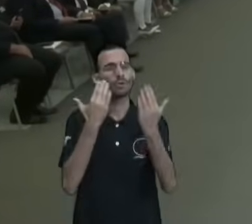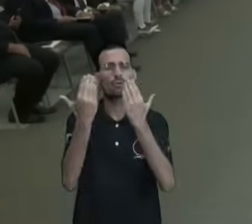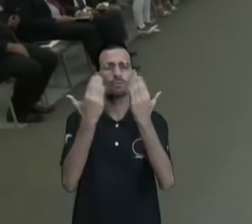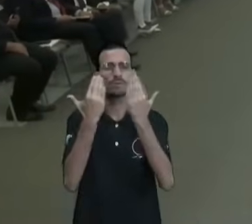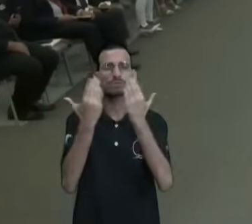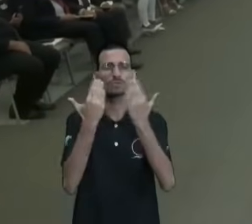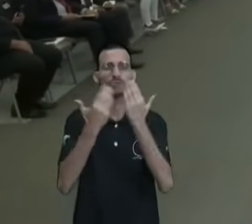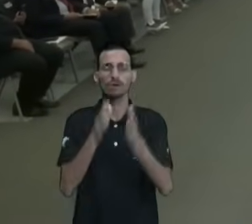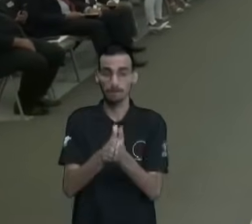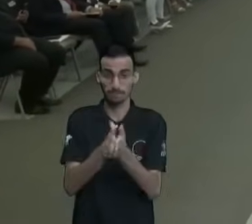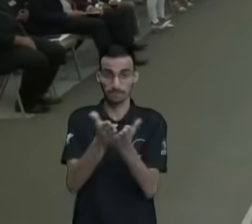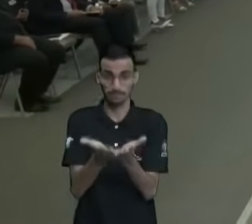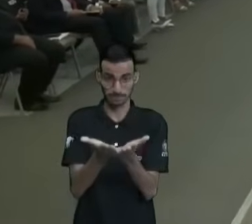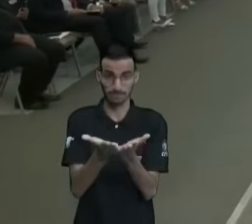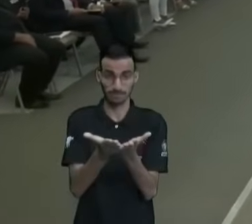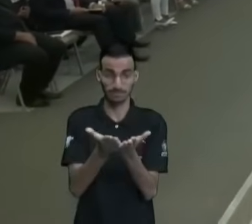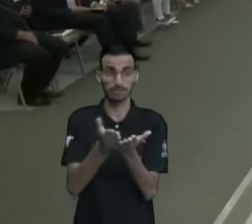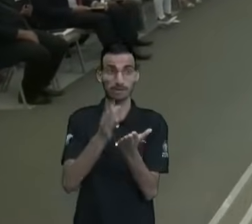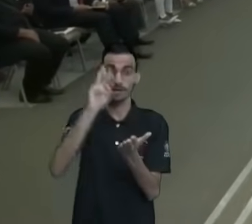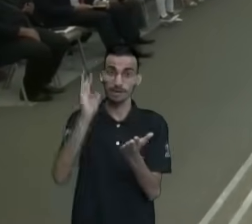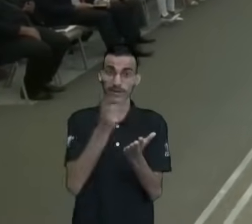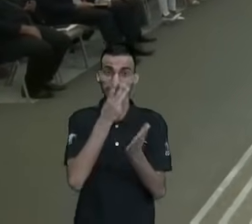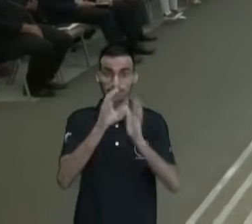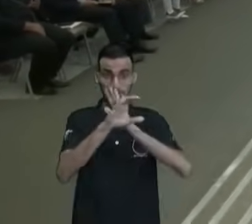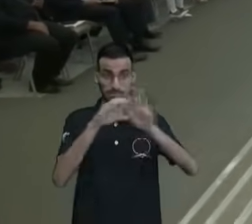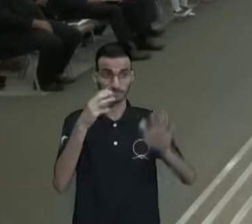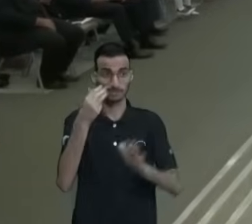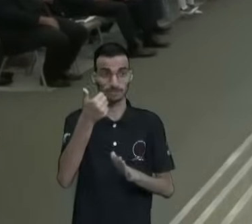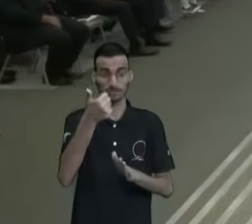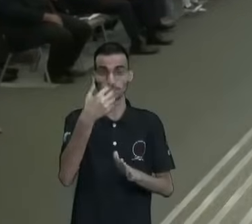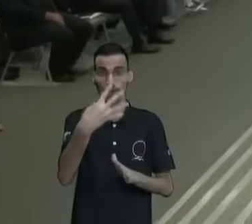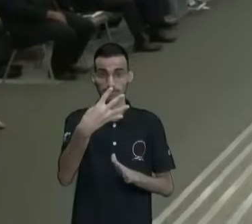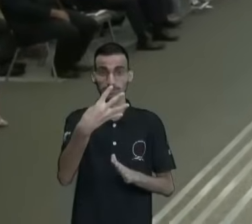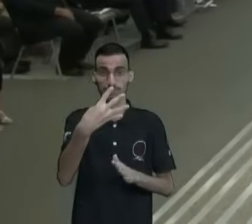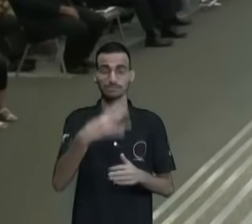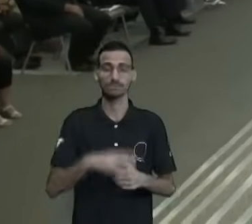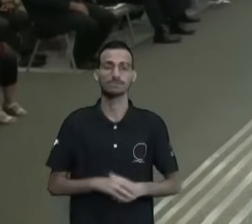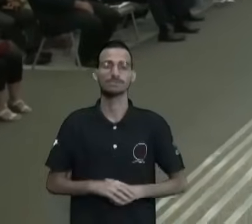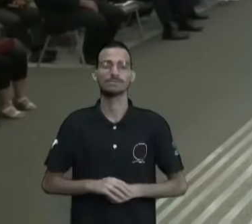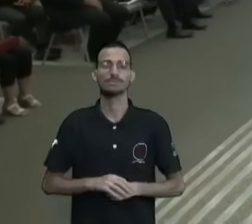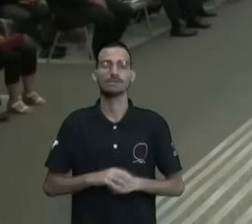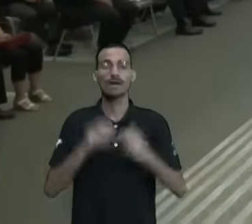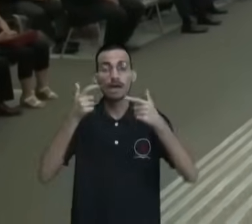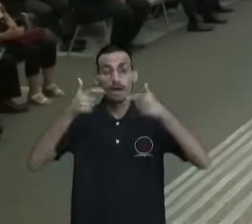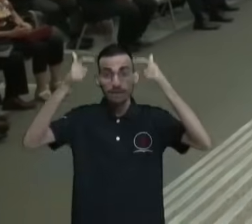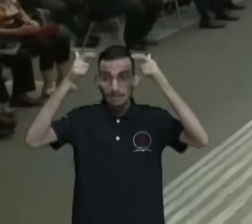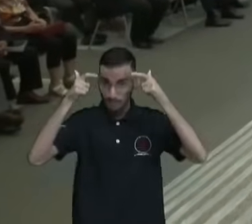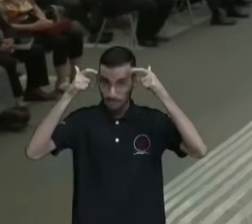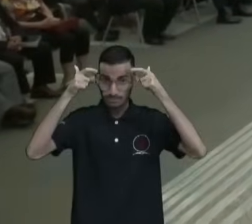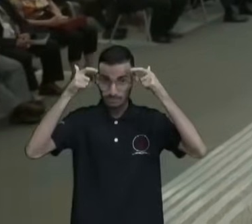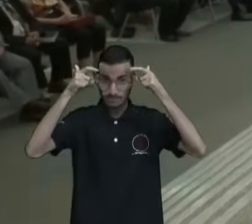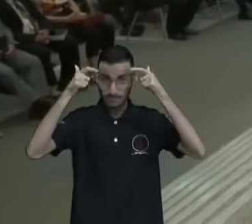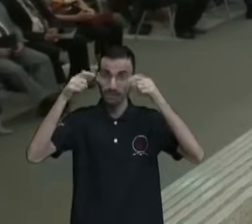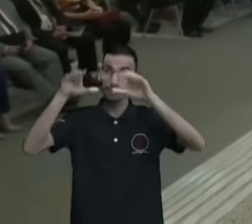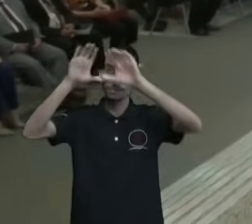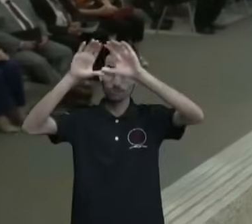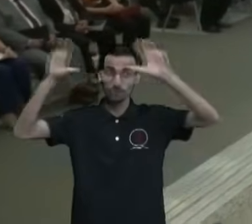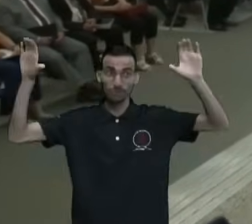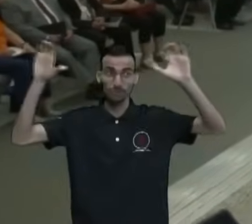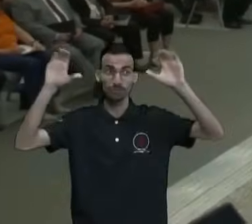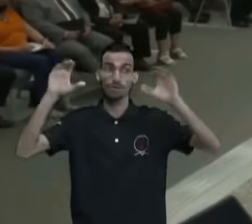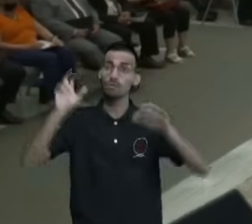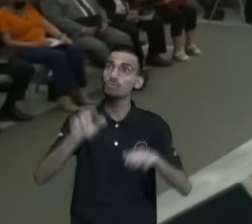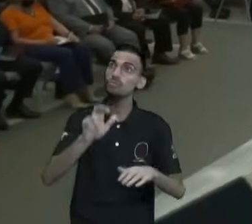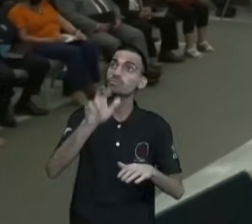14 do 12 ao 15 uma analogia com o rei subirei até as mais altas nuvens e serei semelhante ao altíssimo tu vai ser abatido até a